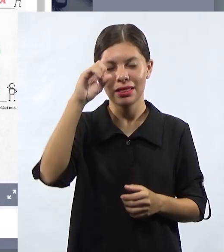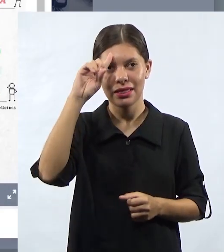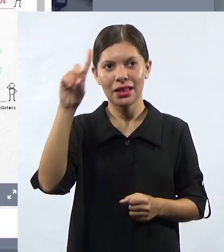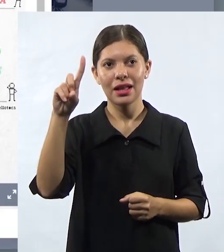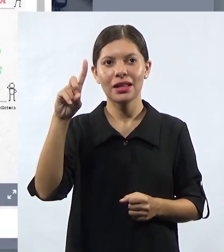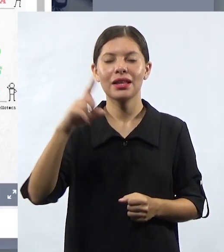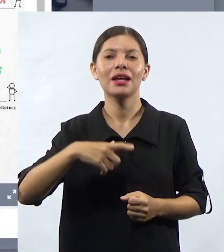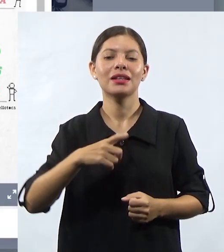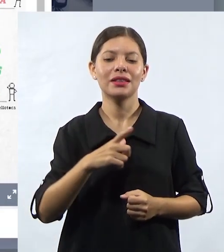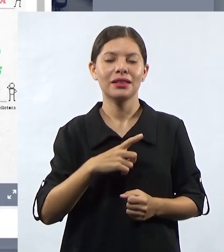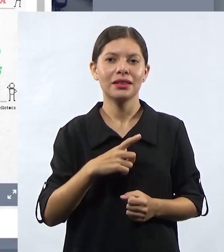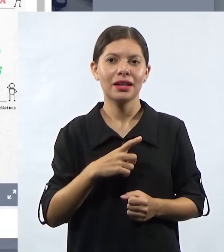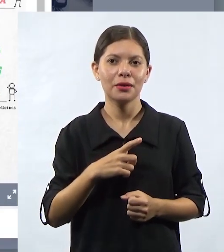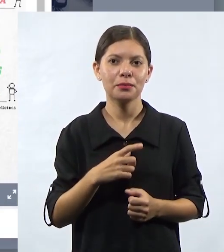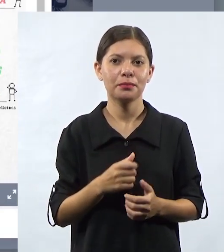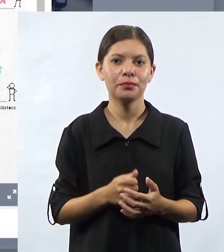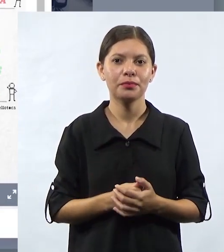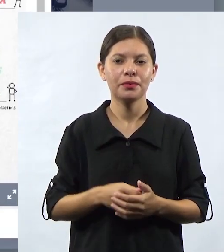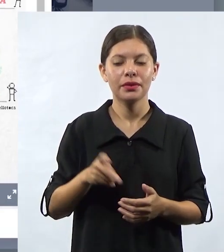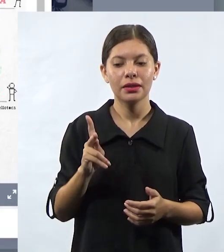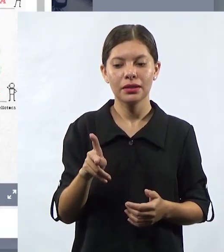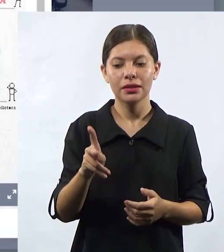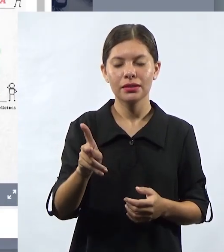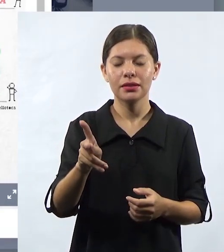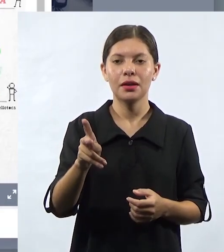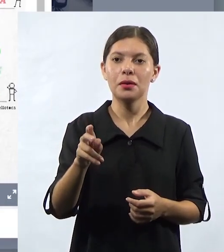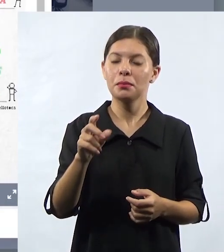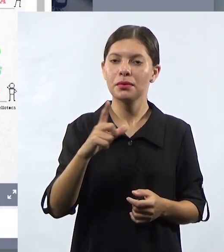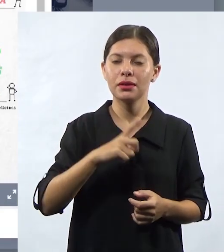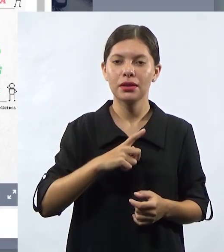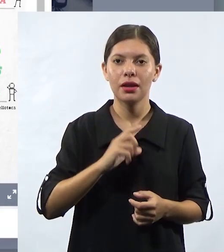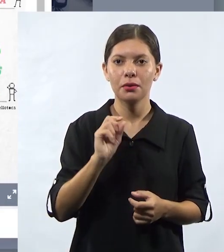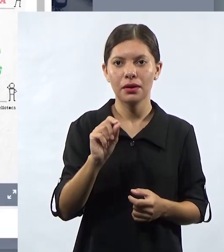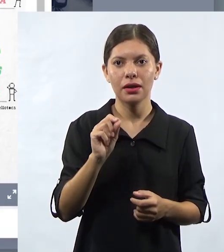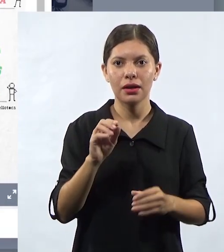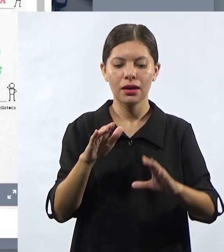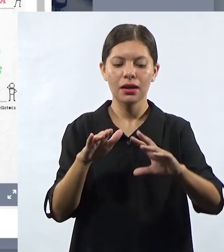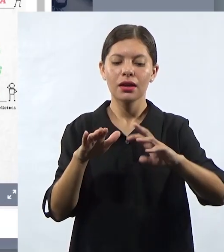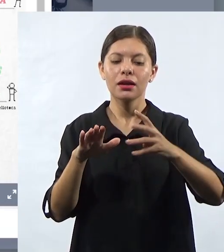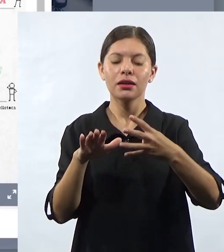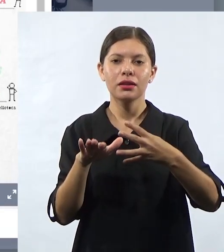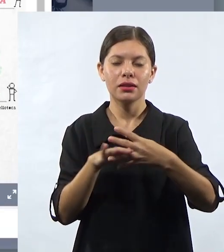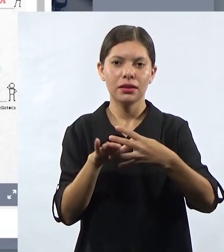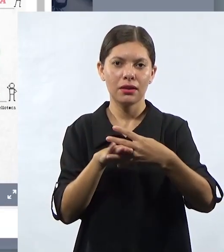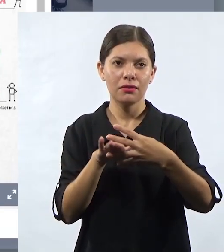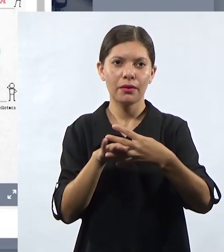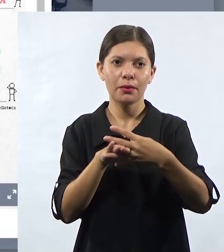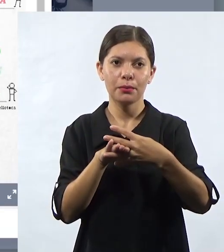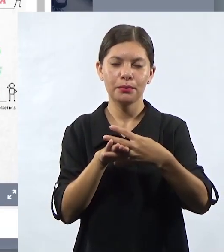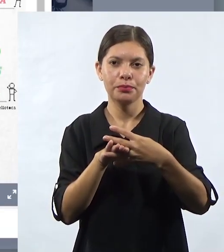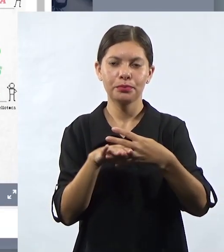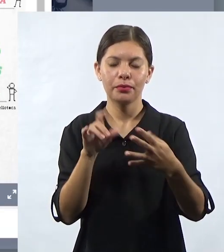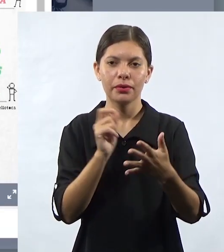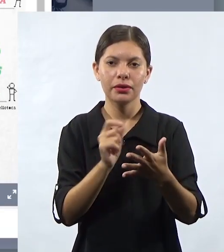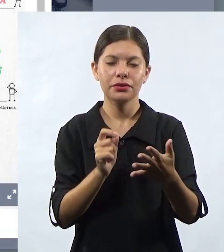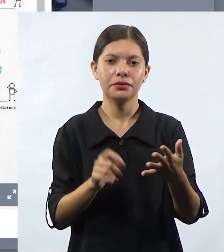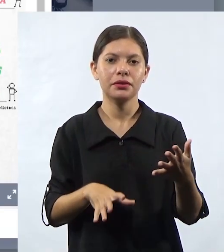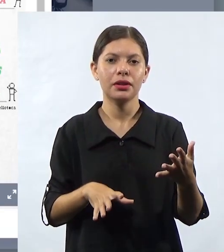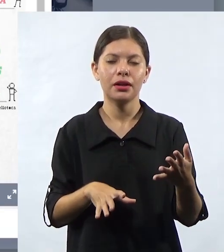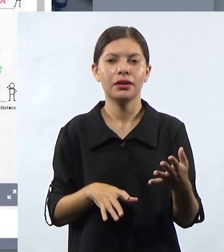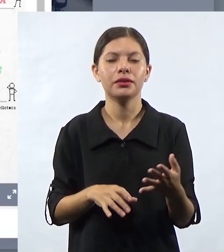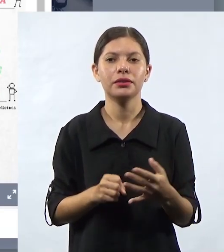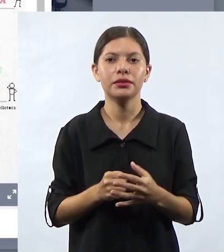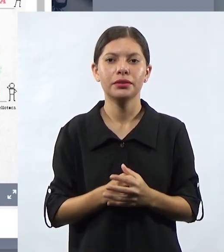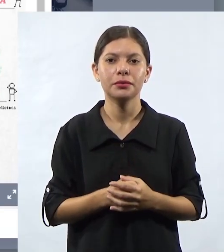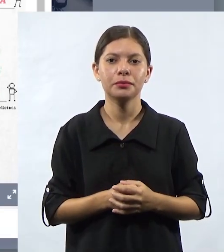data? Sempre eu tenho intervalo. Então, olha, aqui eu tenho intervalo que é até quando que serão feitas as atividades, que é aquela